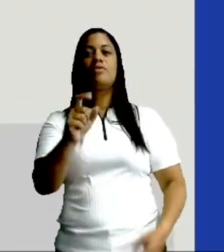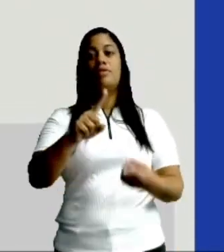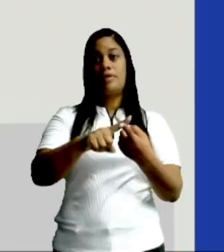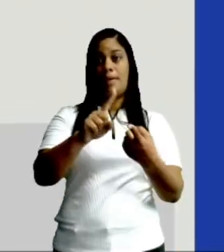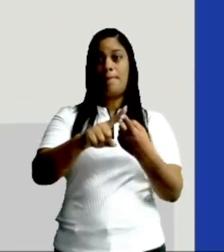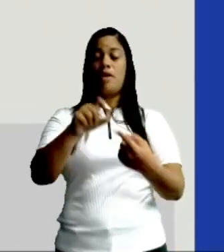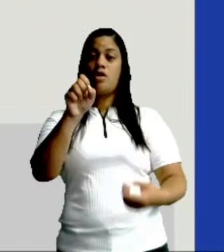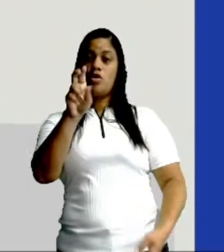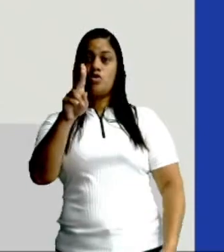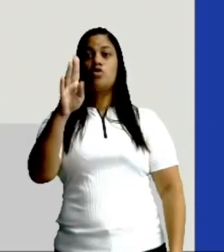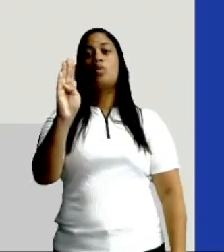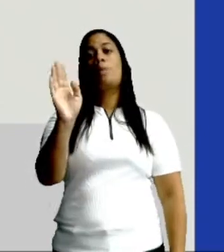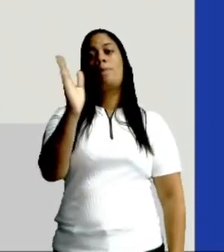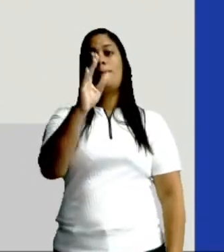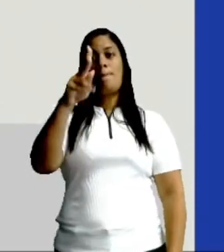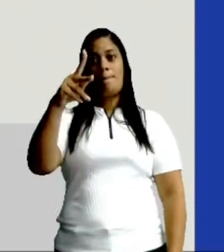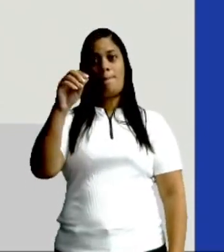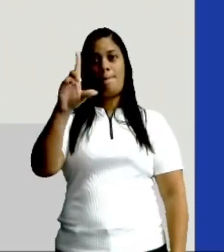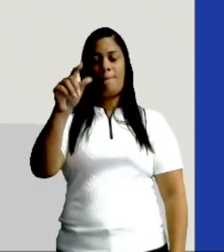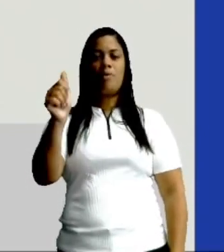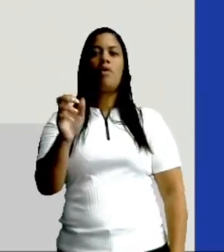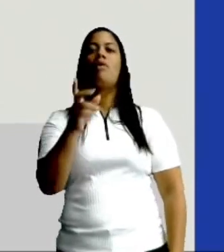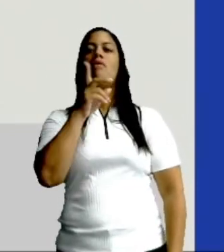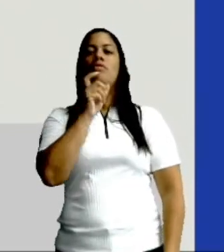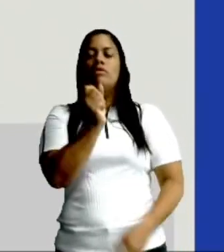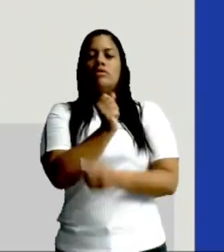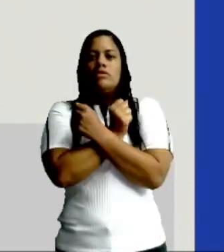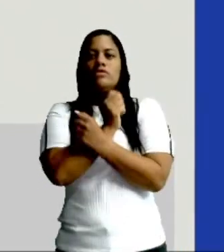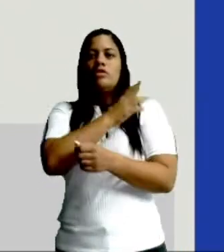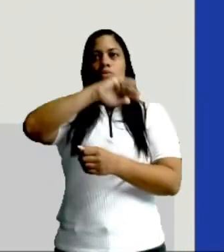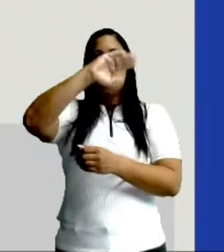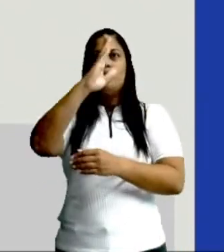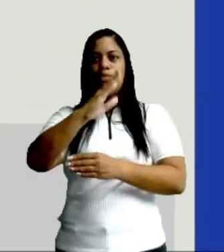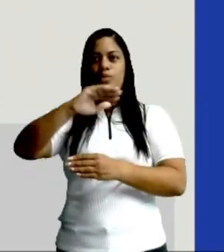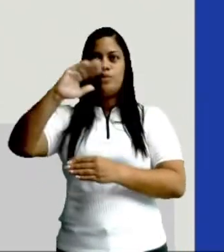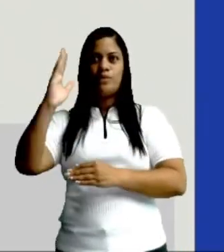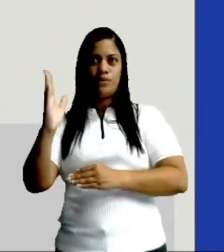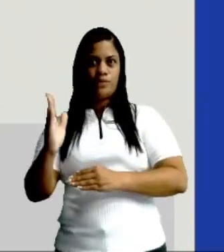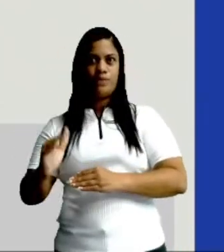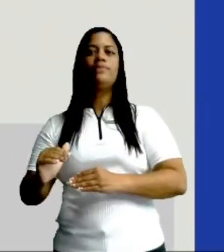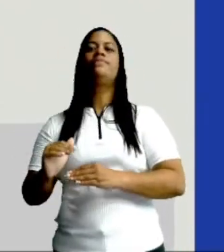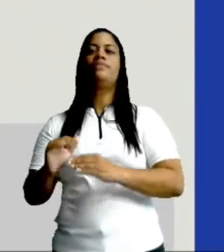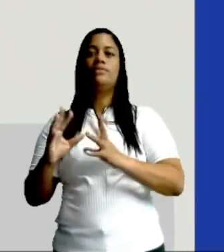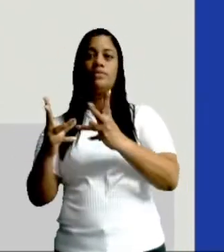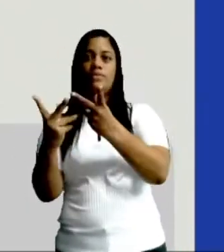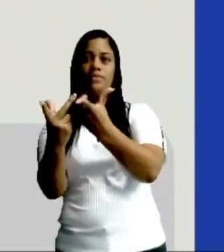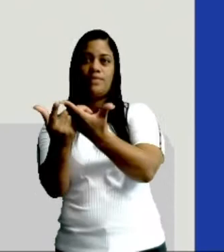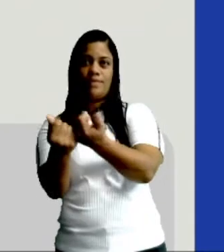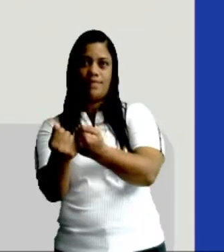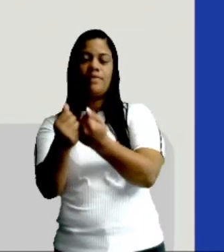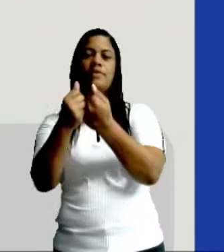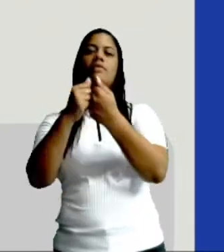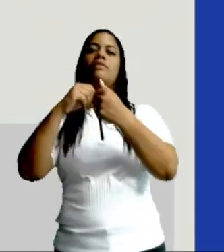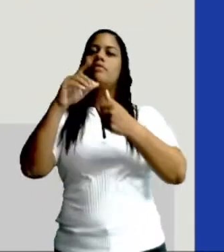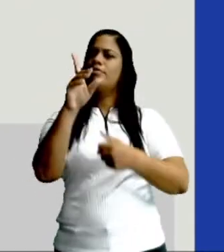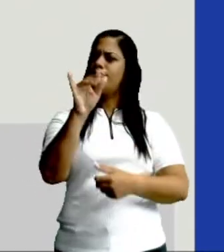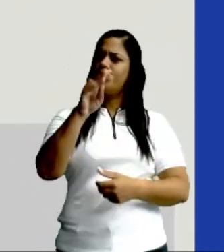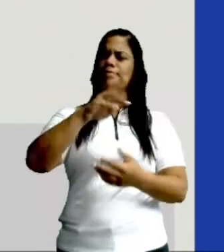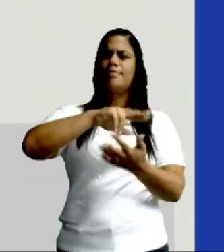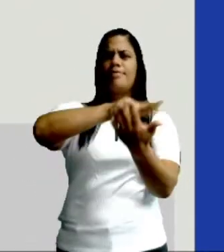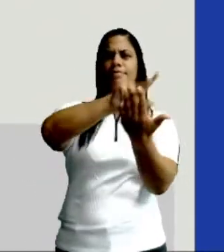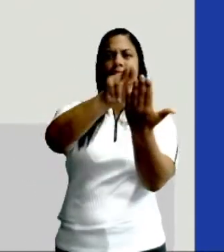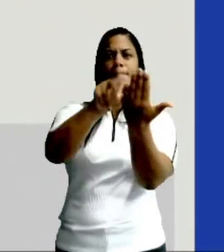de subpolar, e o frio de montanha. Então, tudo isso aí são tipos de clima e vão depender